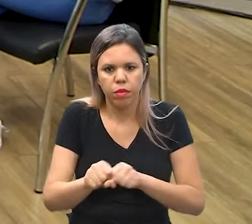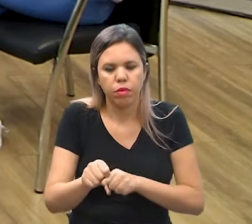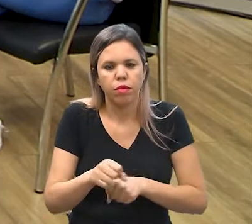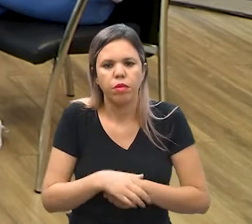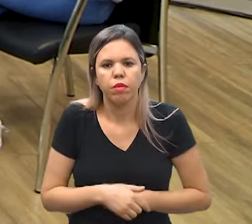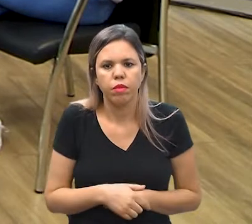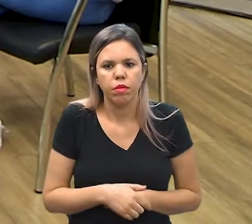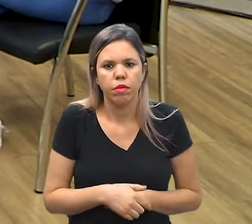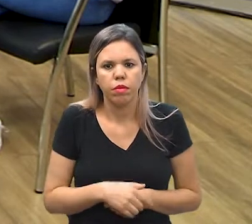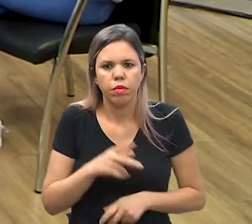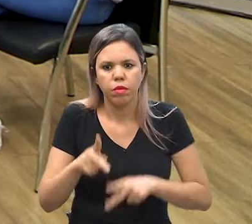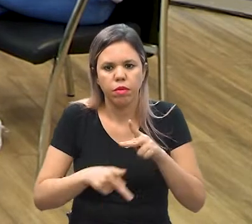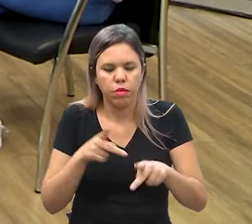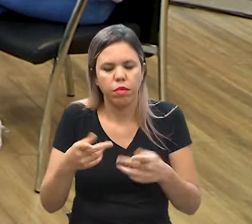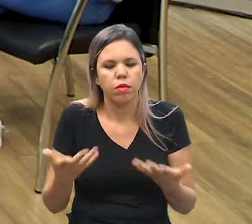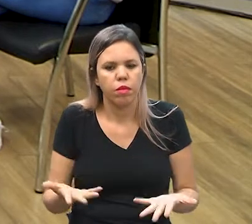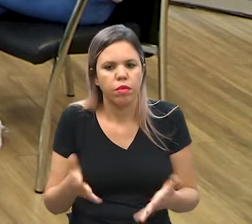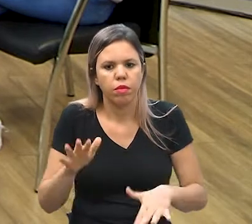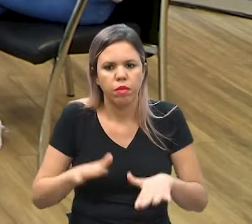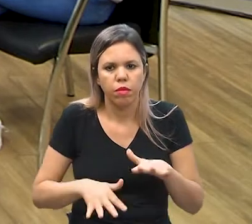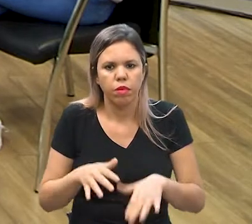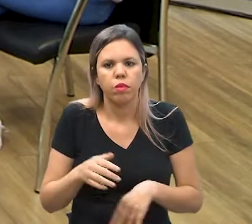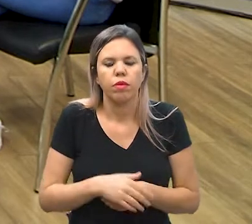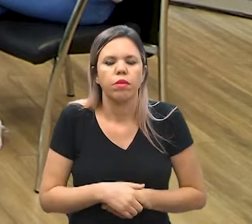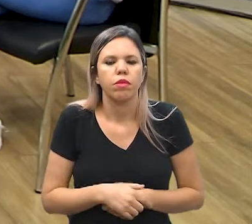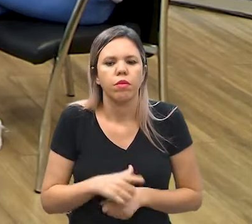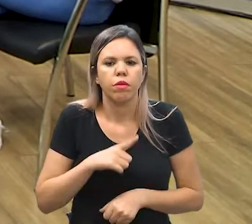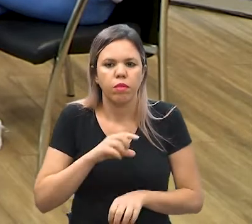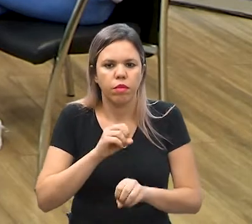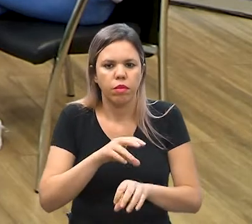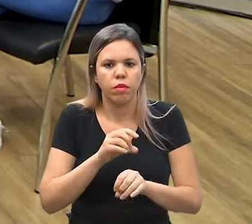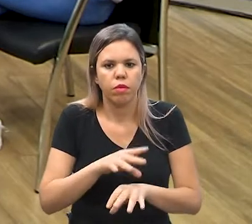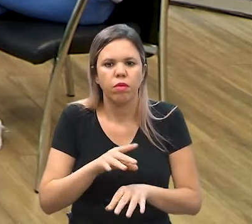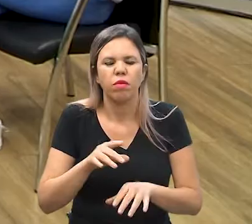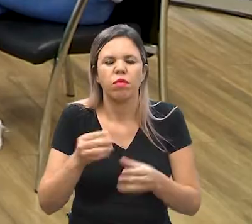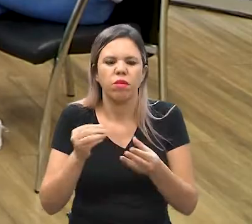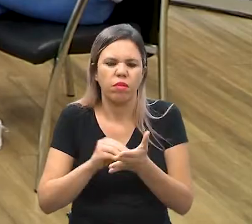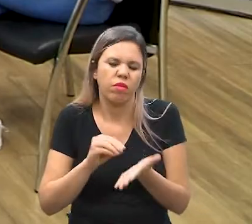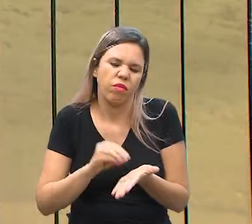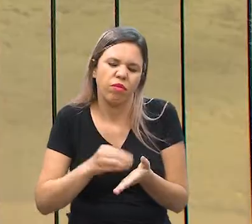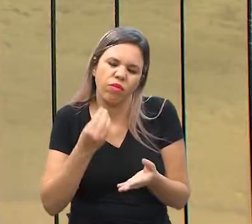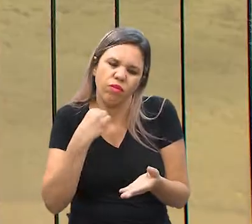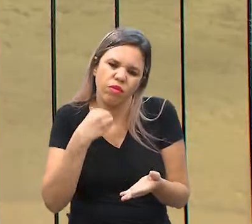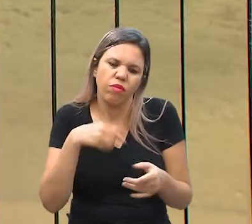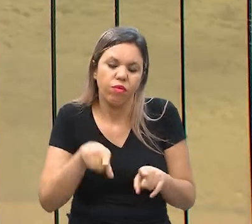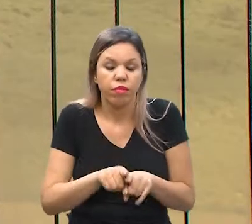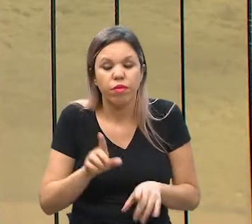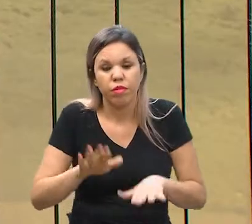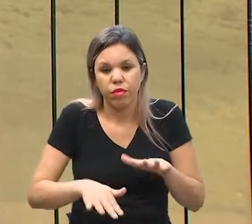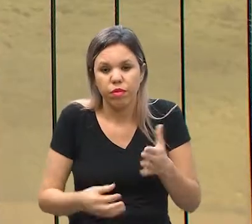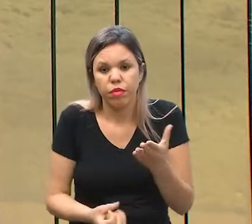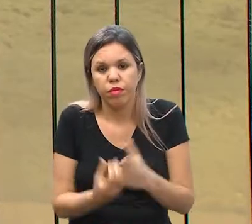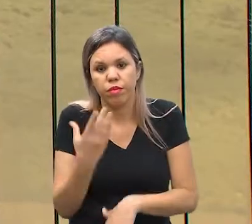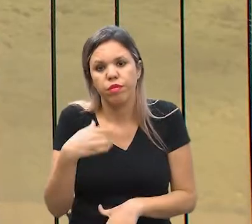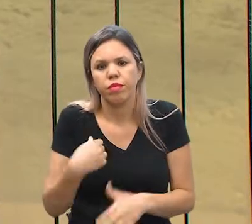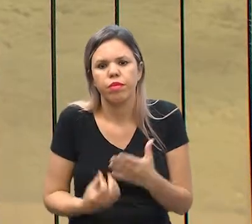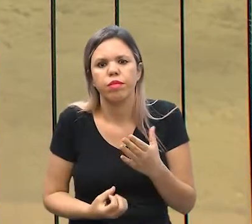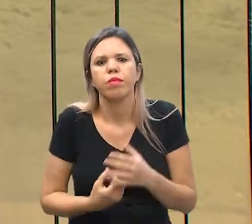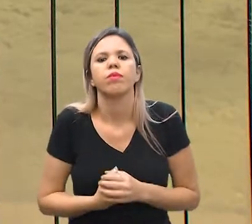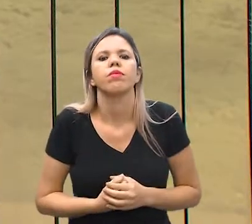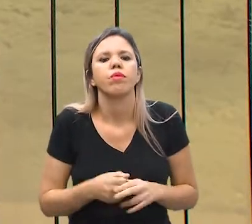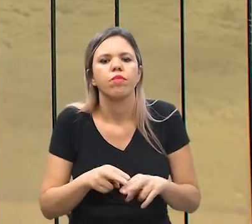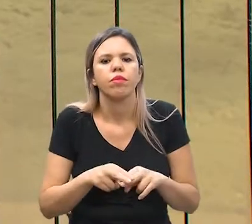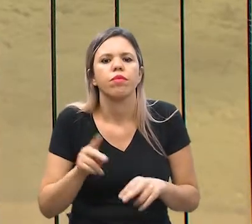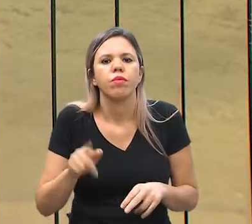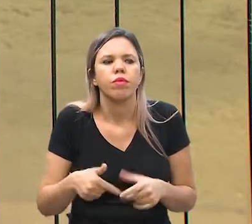formação que as pessoas buscam muitas vezes, né, já que a gente tem uma educação sucateada, e muitas vezes ele